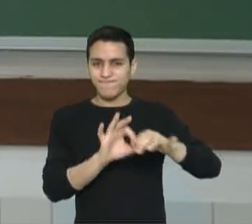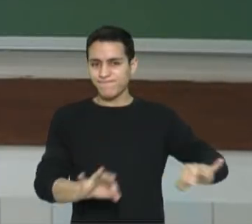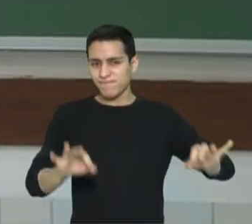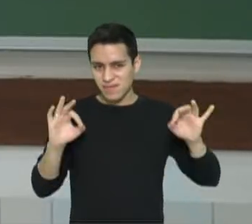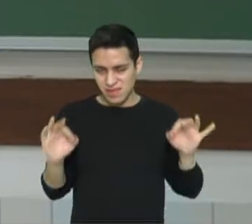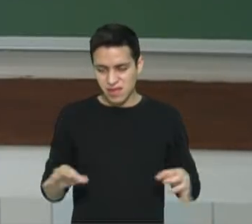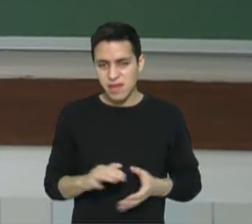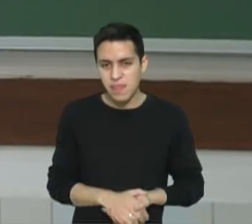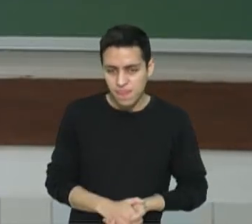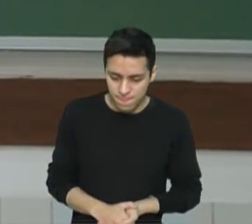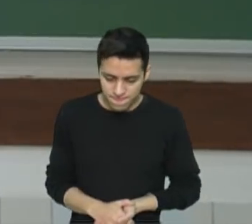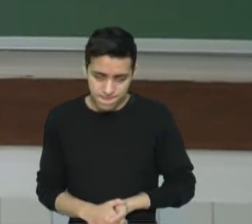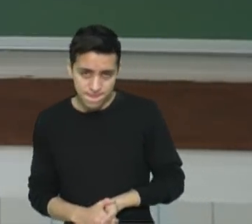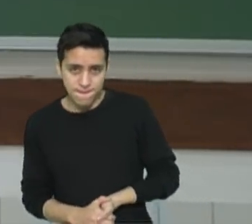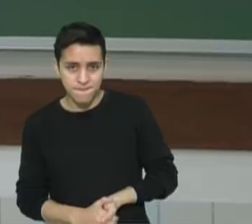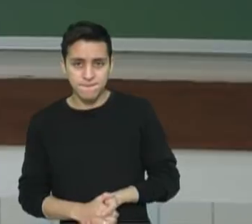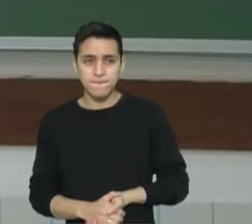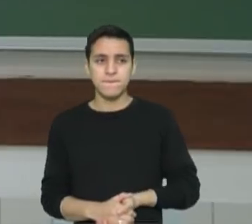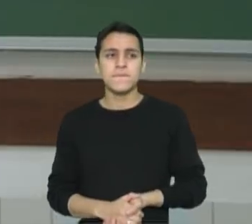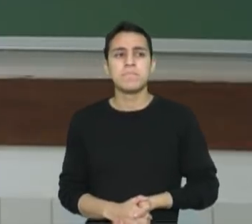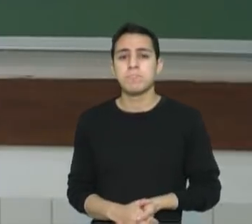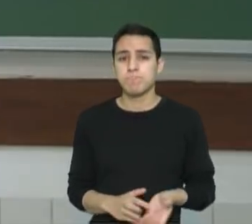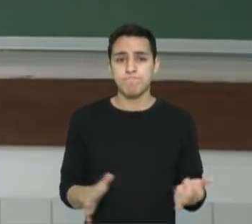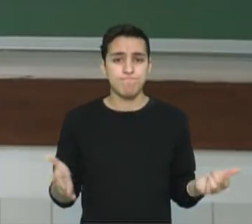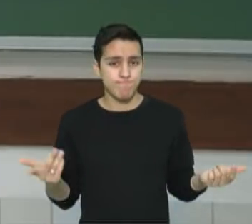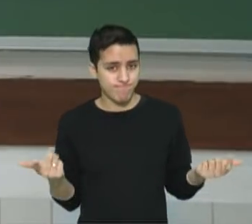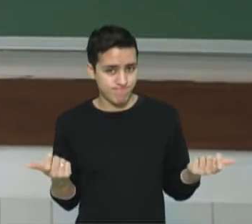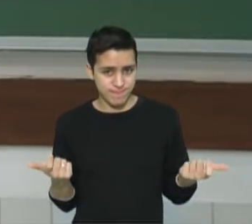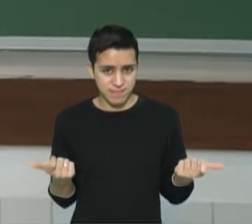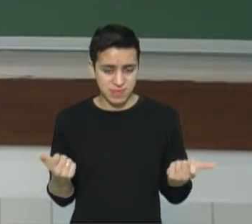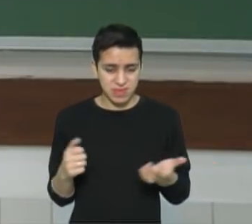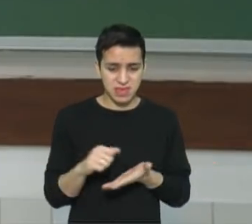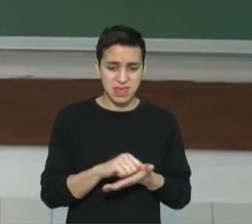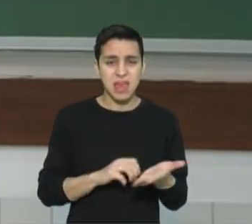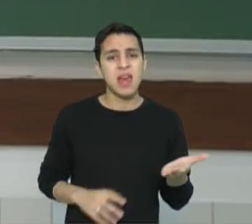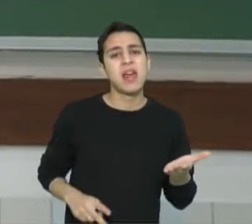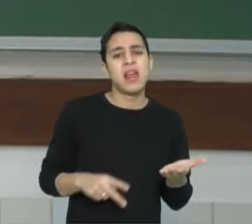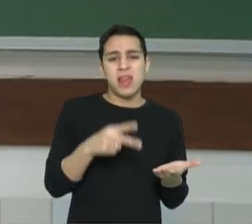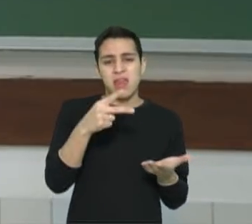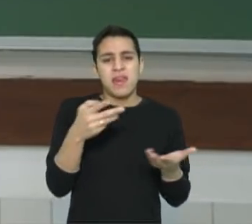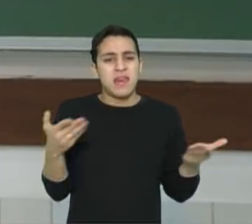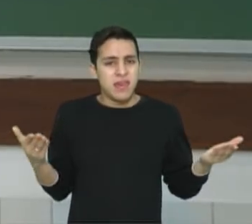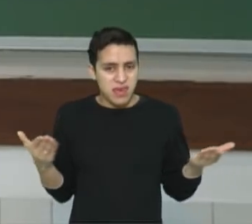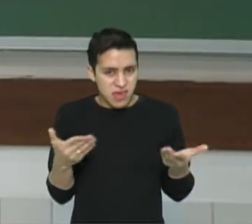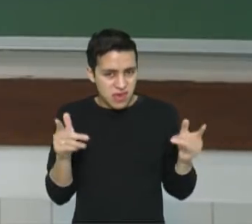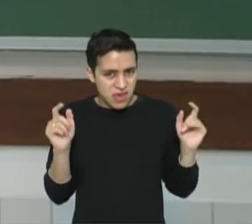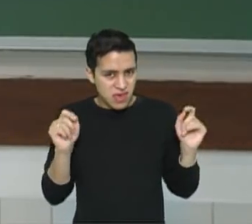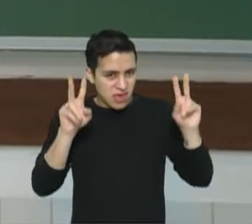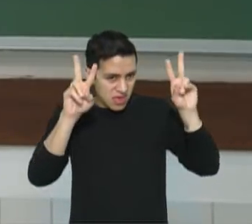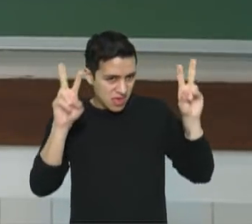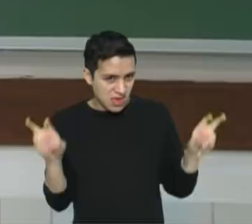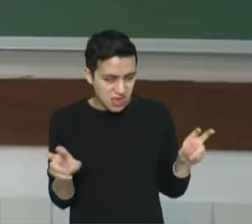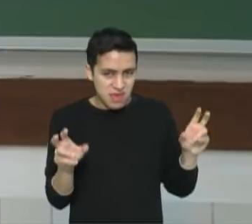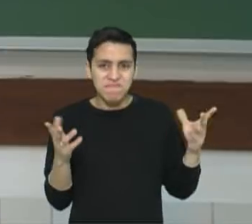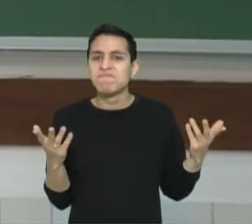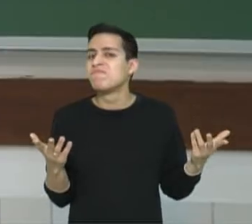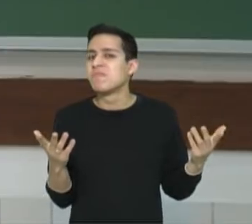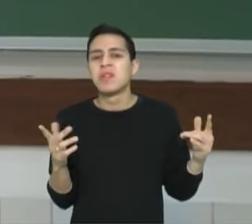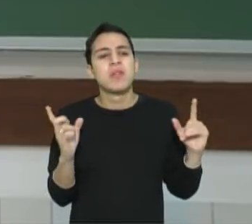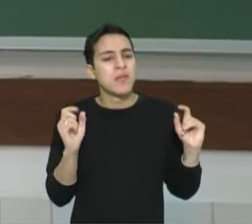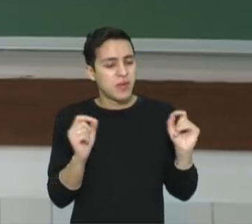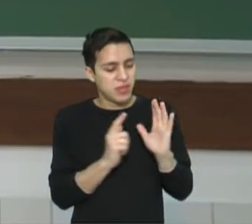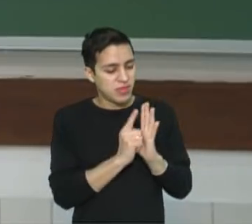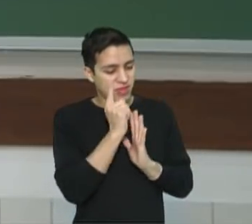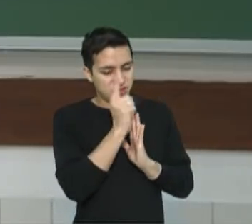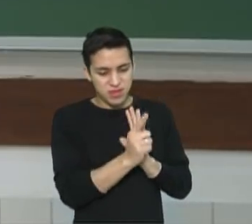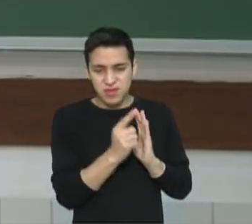tá bem conceituado aqui para nós. Belezinha? Exercício 2 para a gente agora entrar na discussão temática de